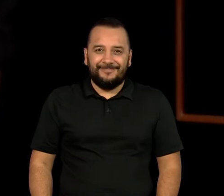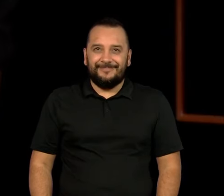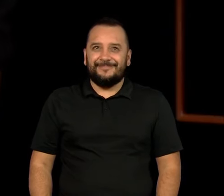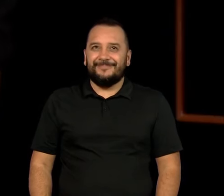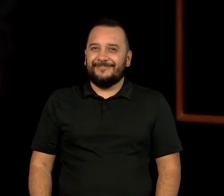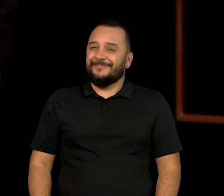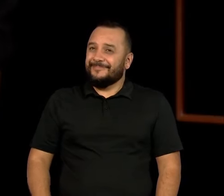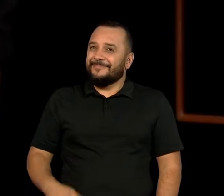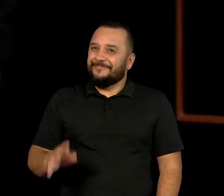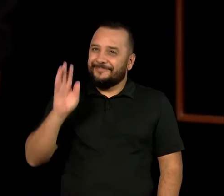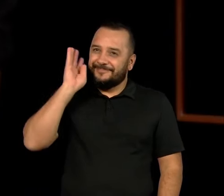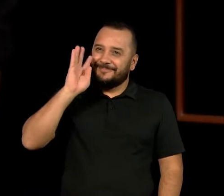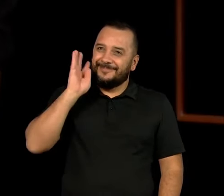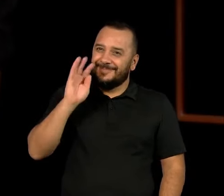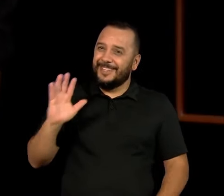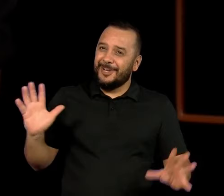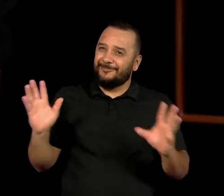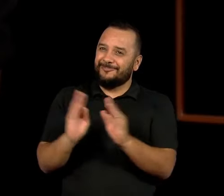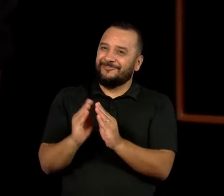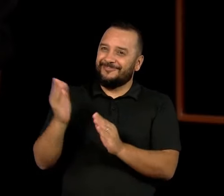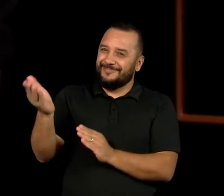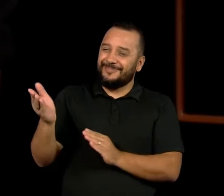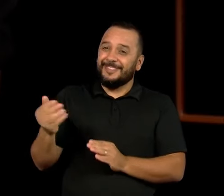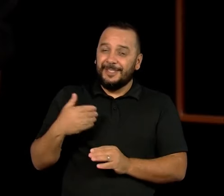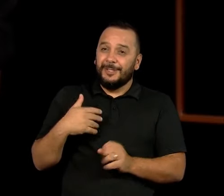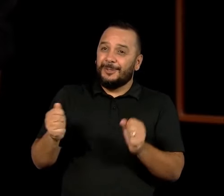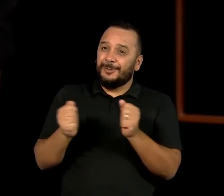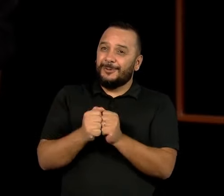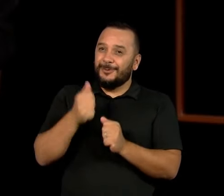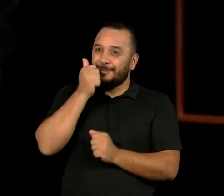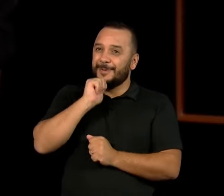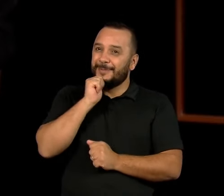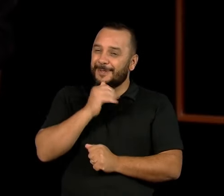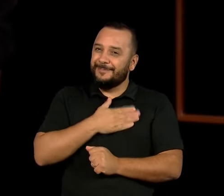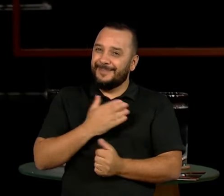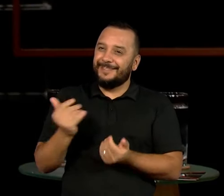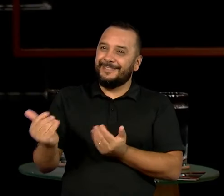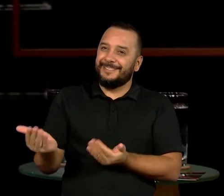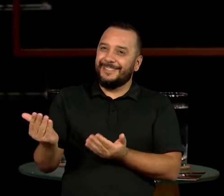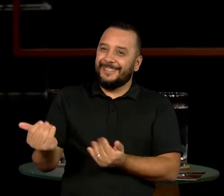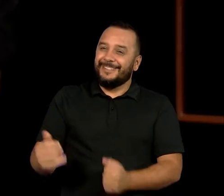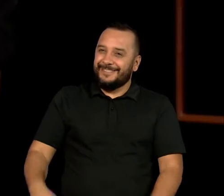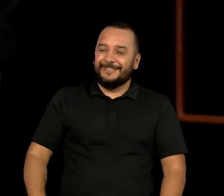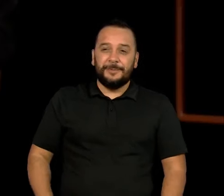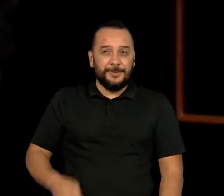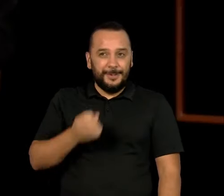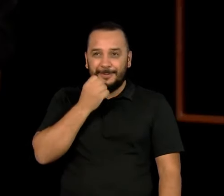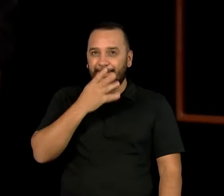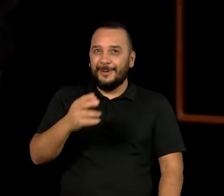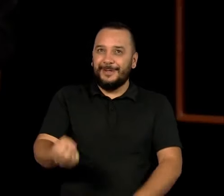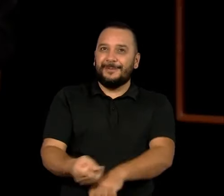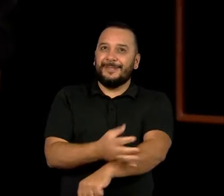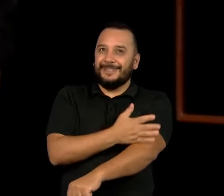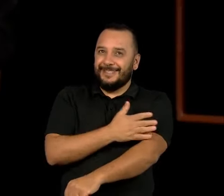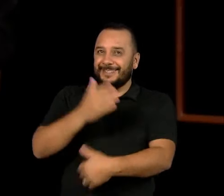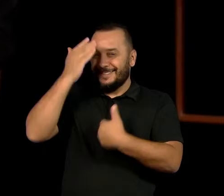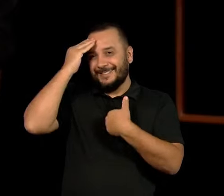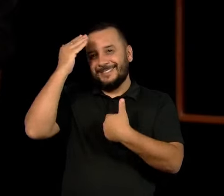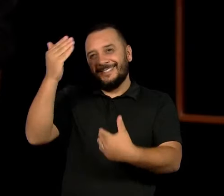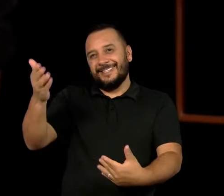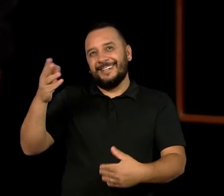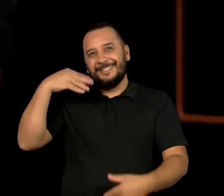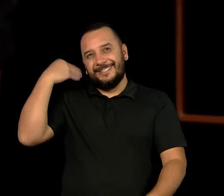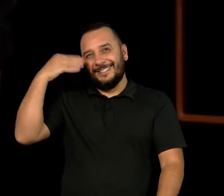Que delícia ver esse quadro e ver ali ao lado de minha mãe, tão jovenzinho. Muito bom, muito emocionante. Muito obrigado por